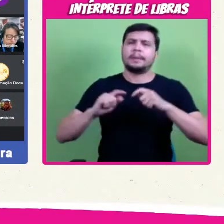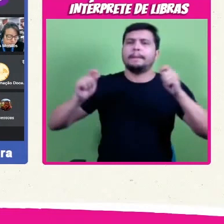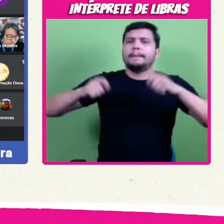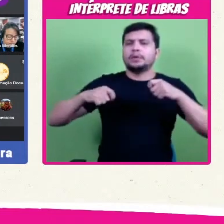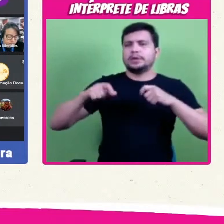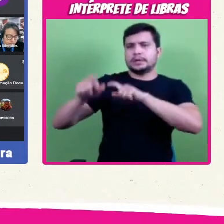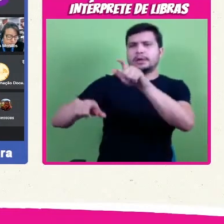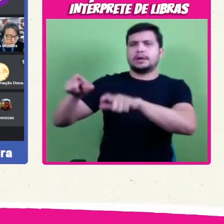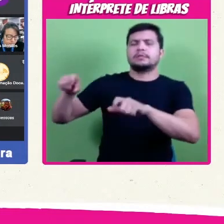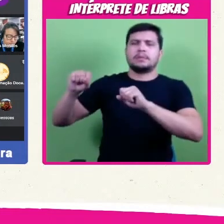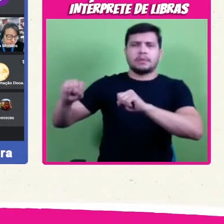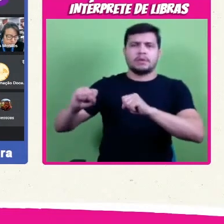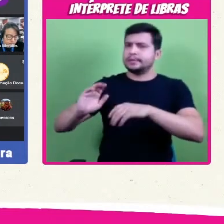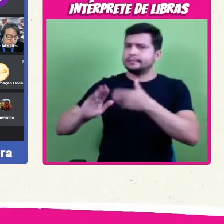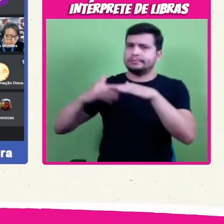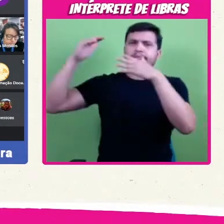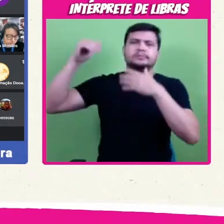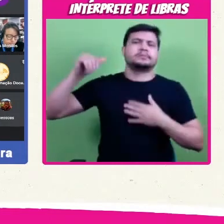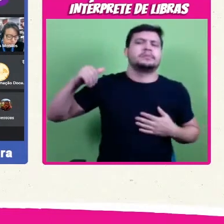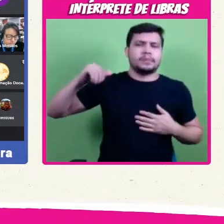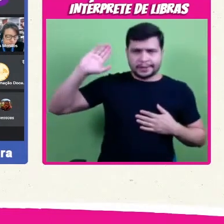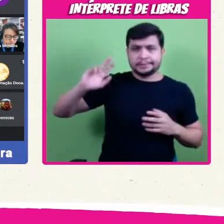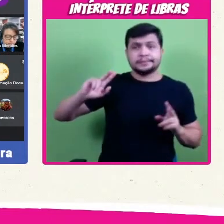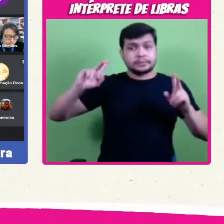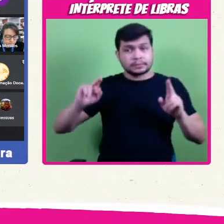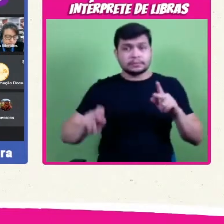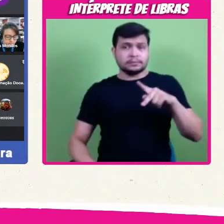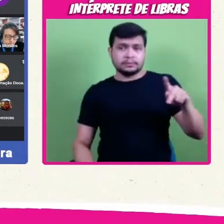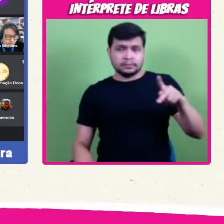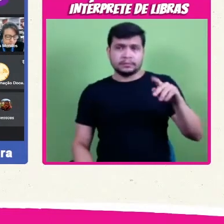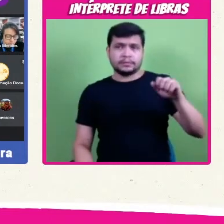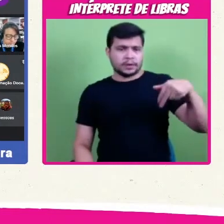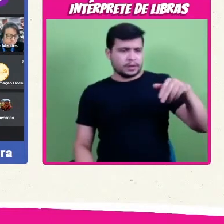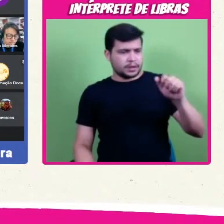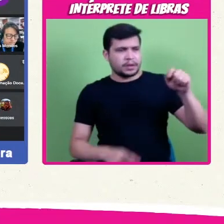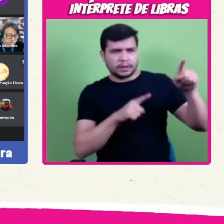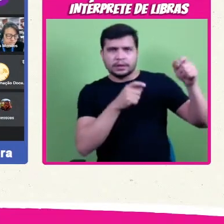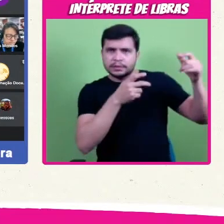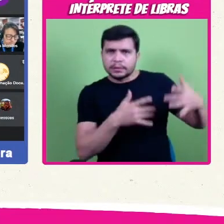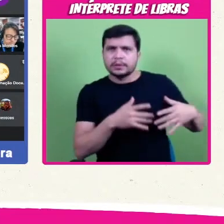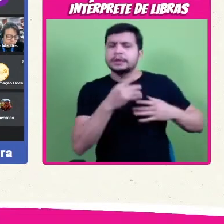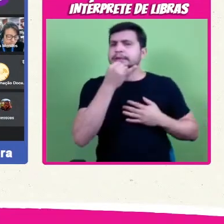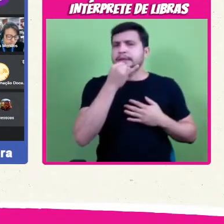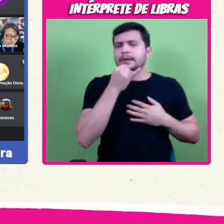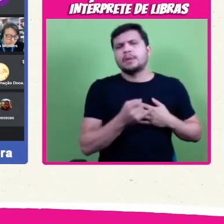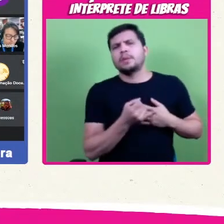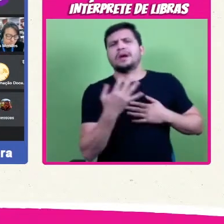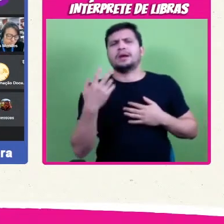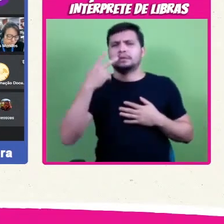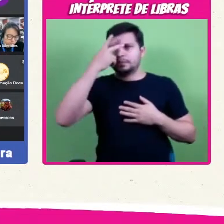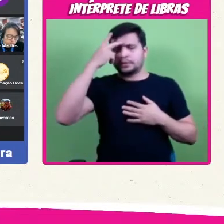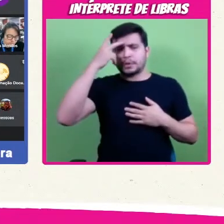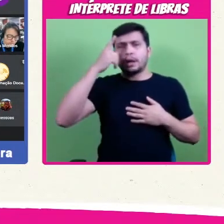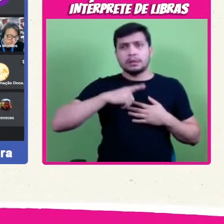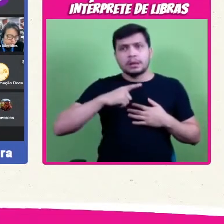mais. Porque quantas, como a professora falou, né, quantas pessoas, elas têm seus potenciais ali, mas elas